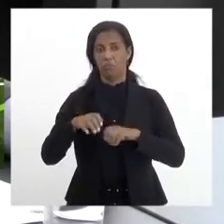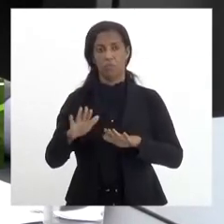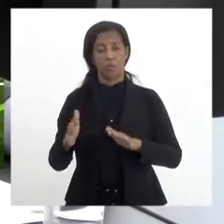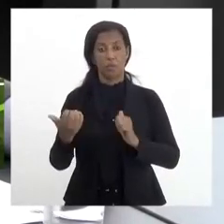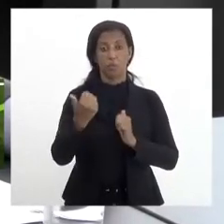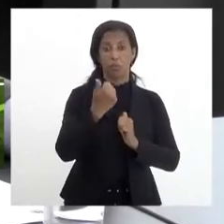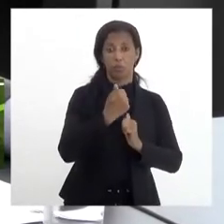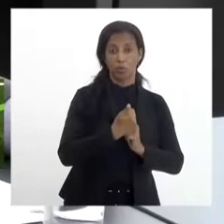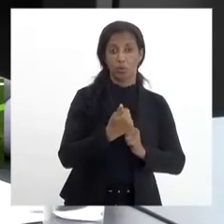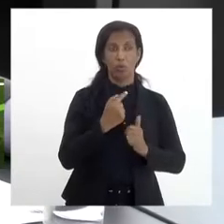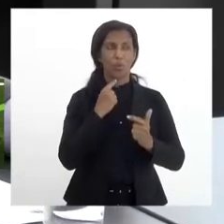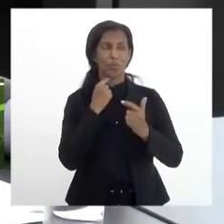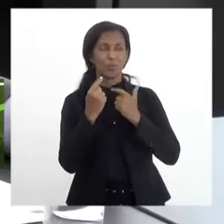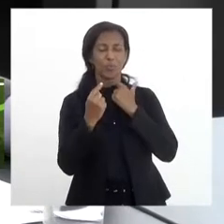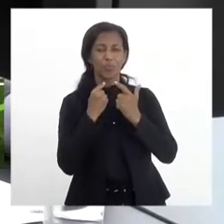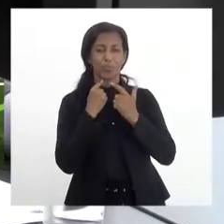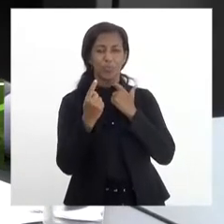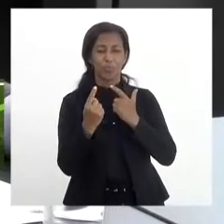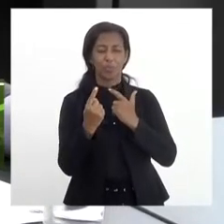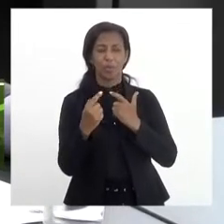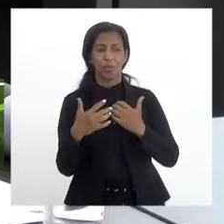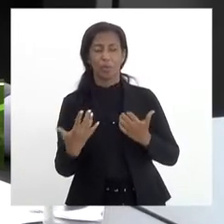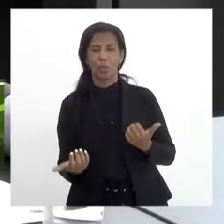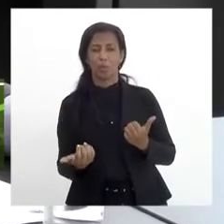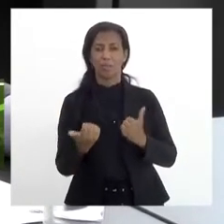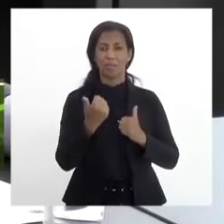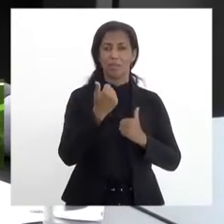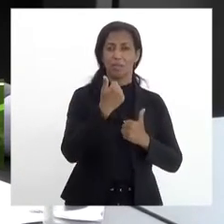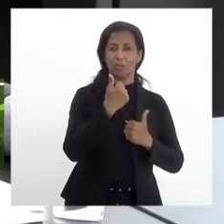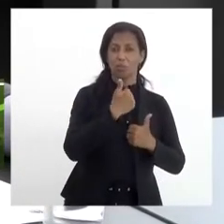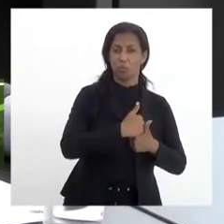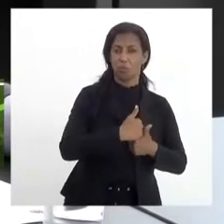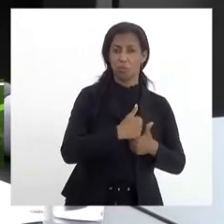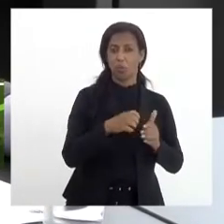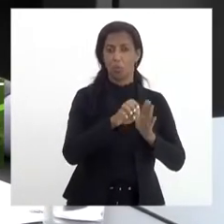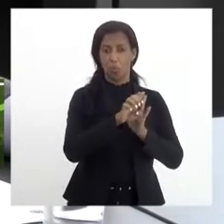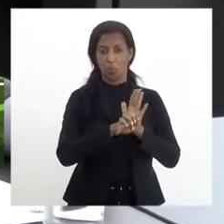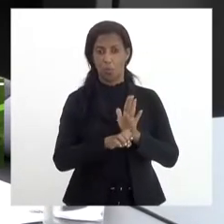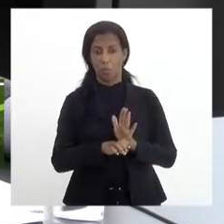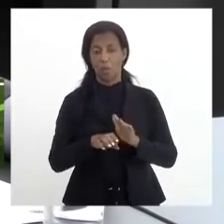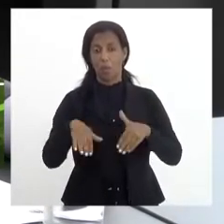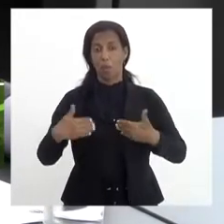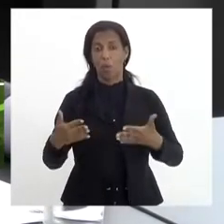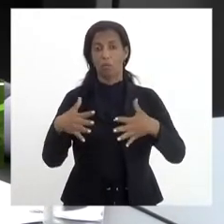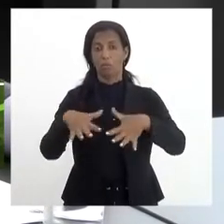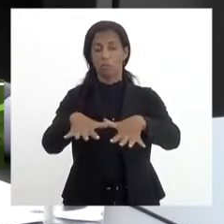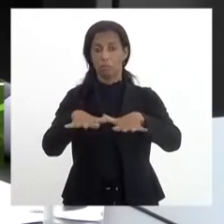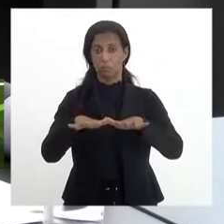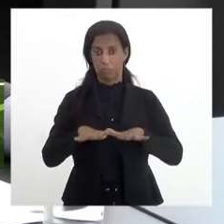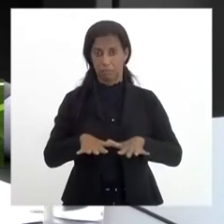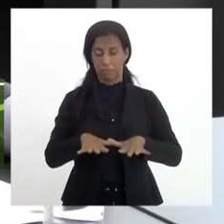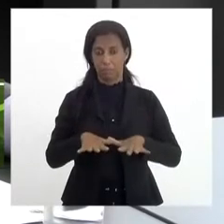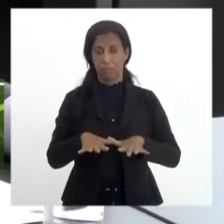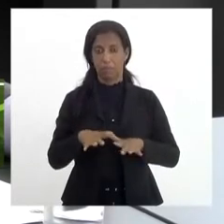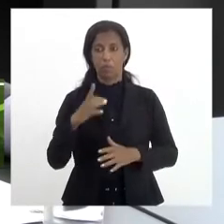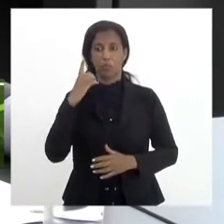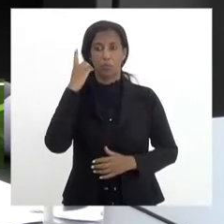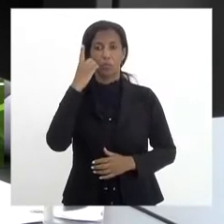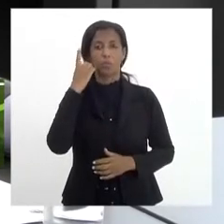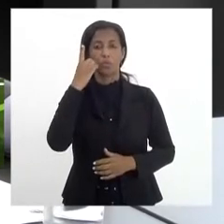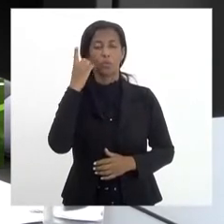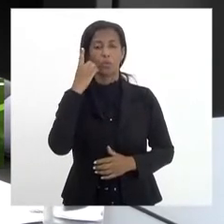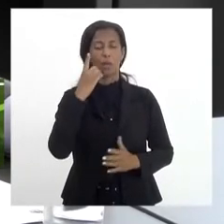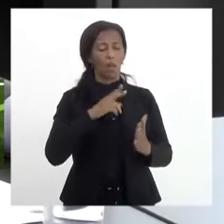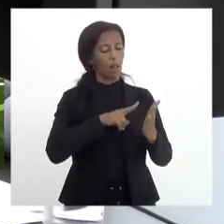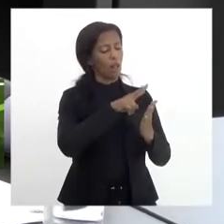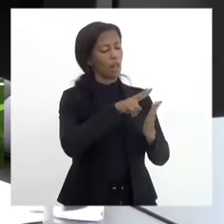aquela eterna dúvida. Quando você faz um substitutivo em primeira, quando vai a plenário, os deputados leem o